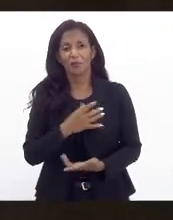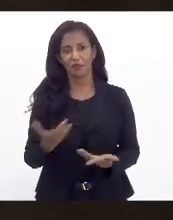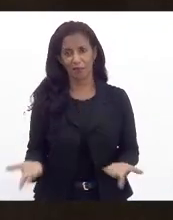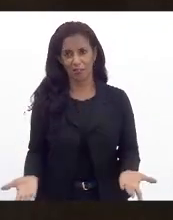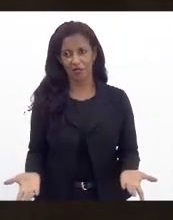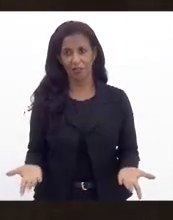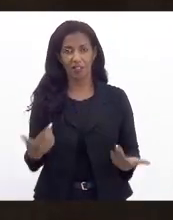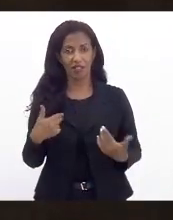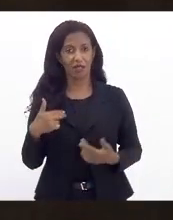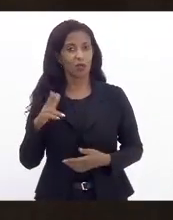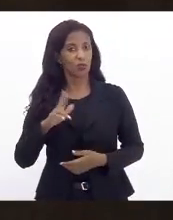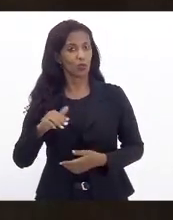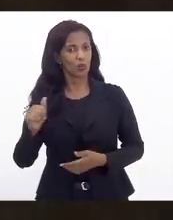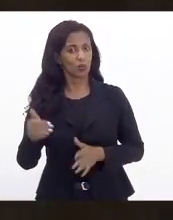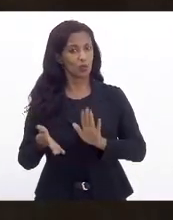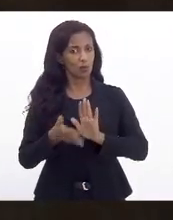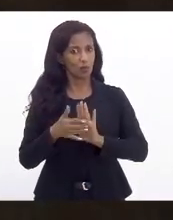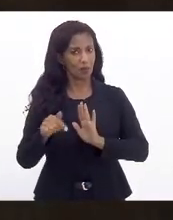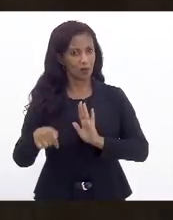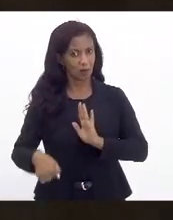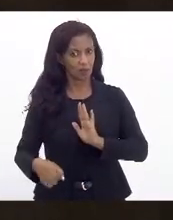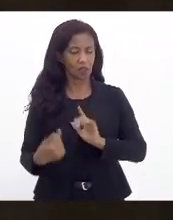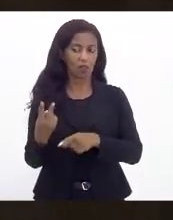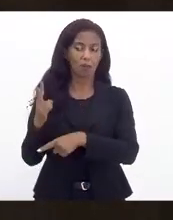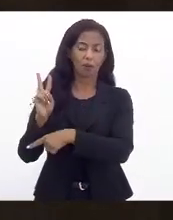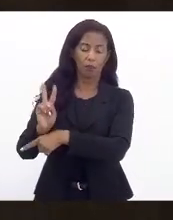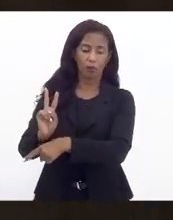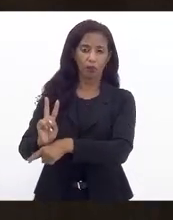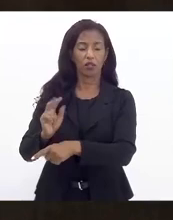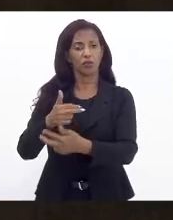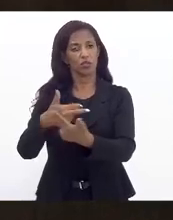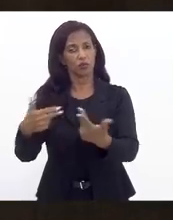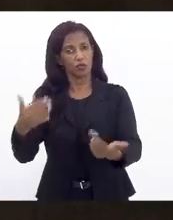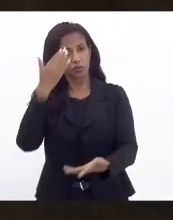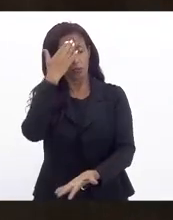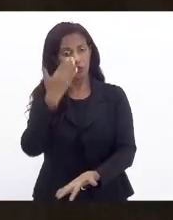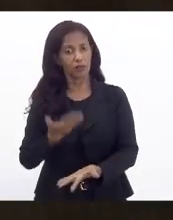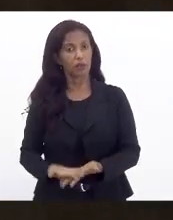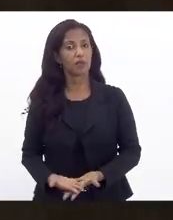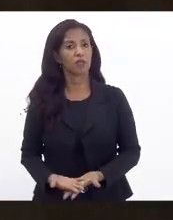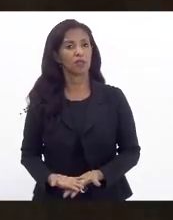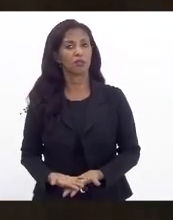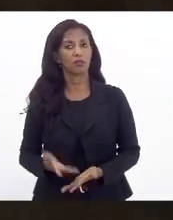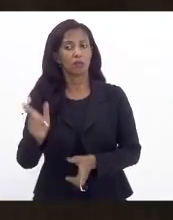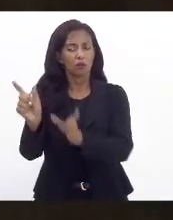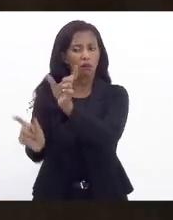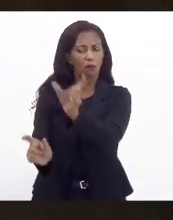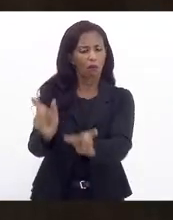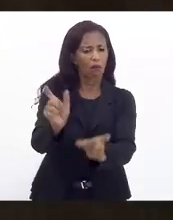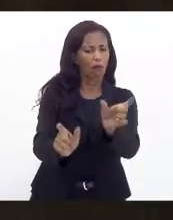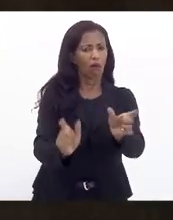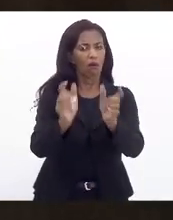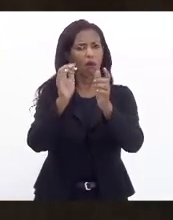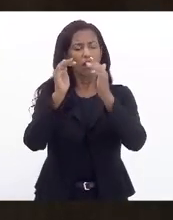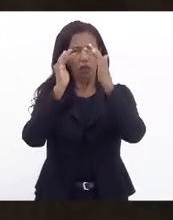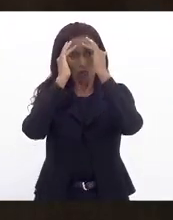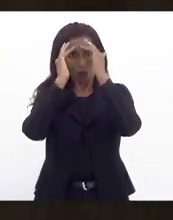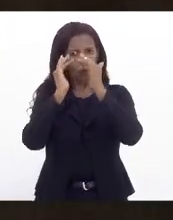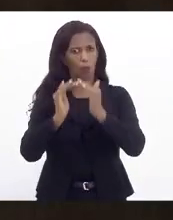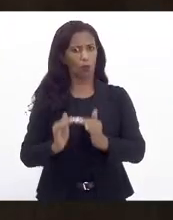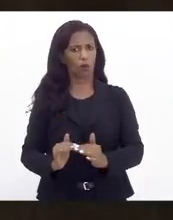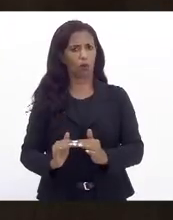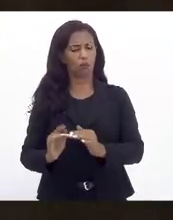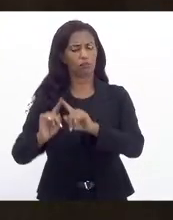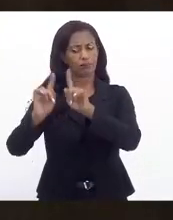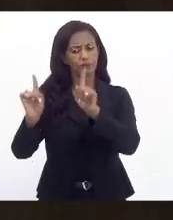então estou usando meu mandato aqui para fazer a defesa das coisas que eu acredito e das pessoas que honram o serviço público